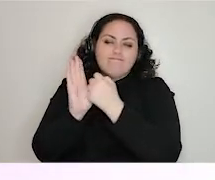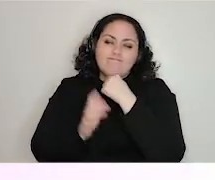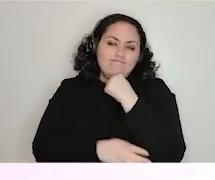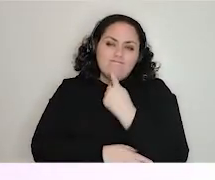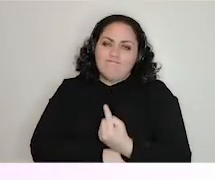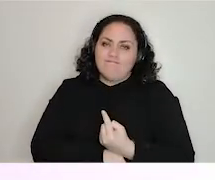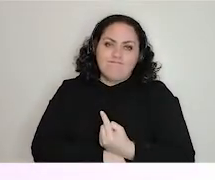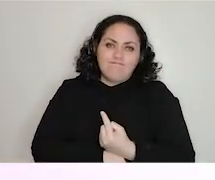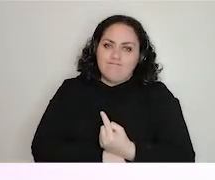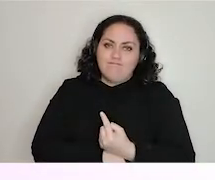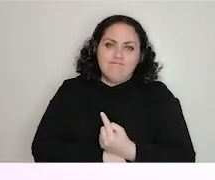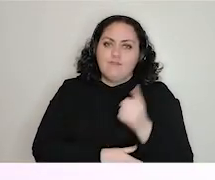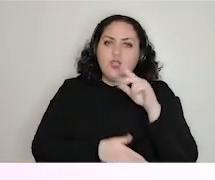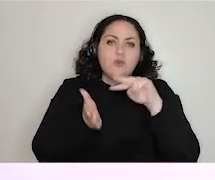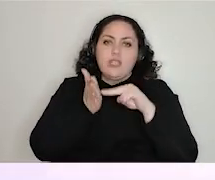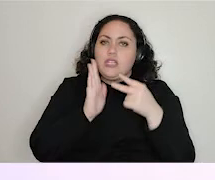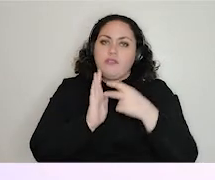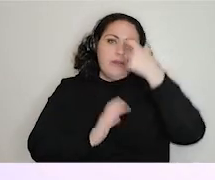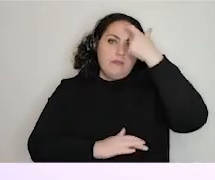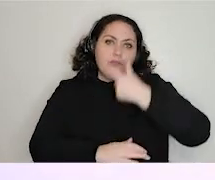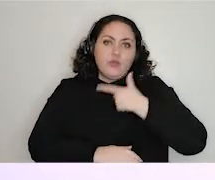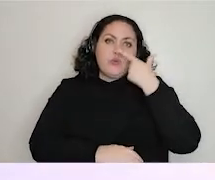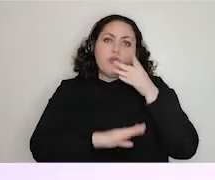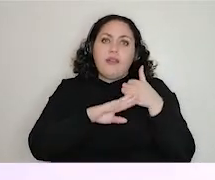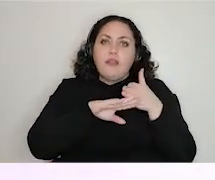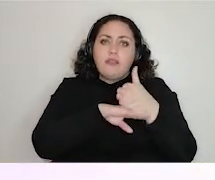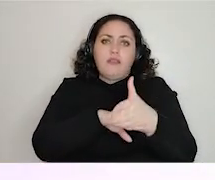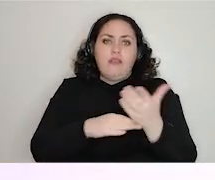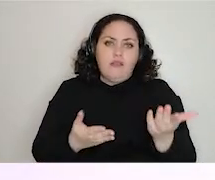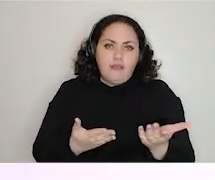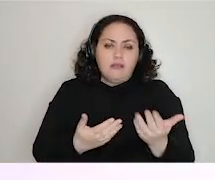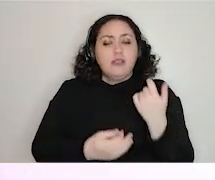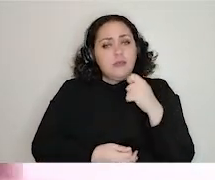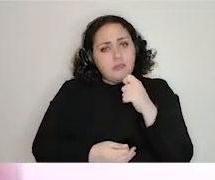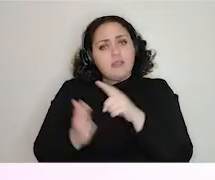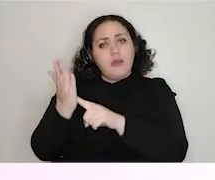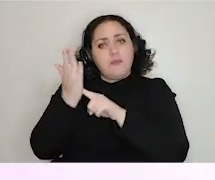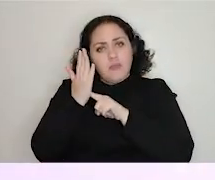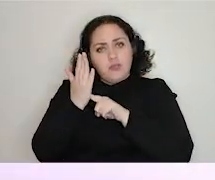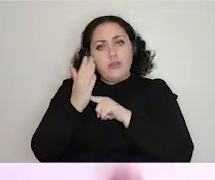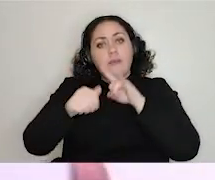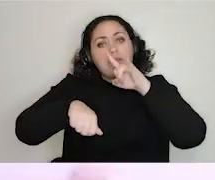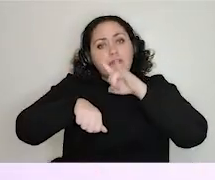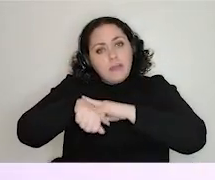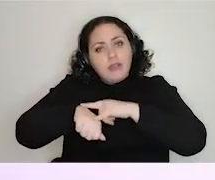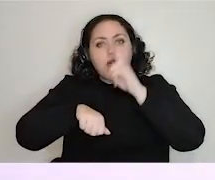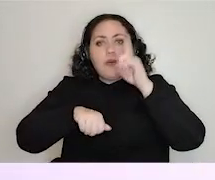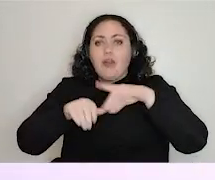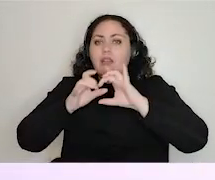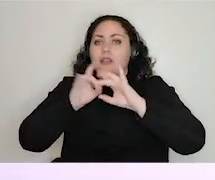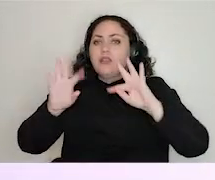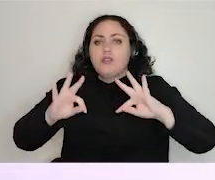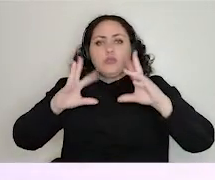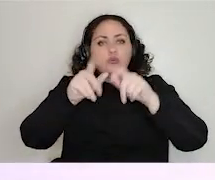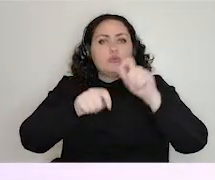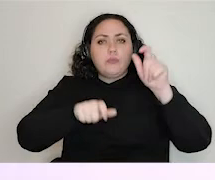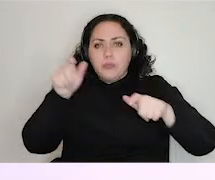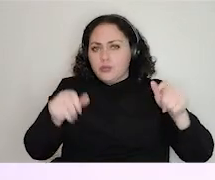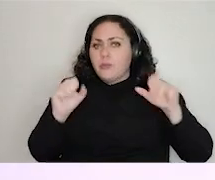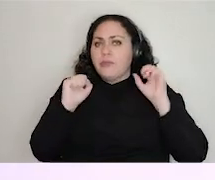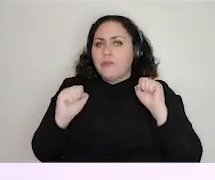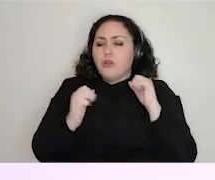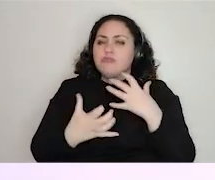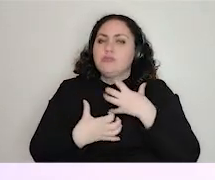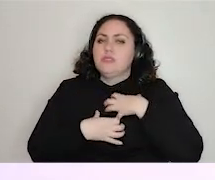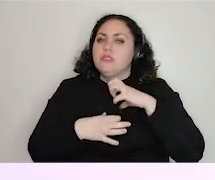mostrou que aquilo não garante que as pessoas consigam acessar. Sinalizar que aquele banheiro ele é adequado para todas as